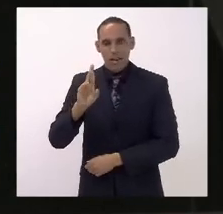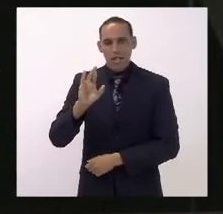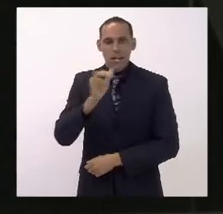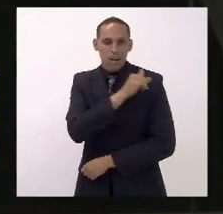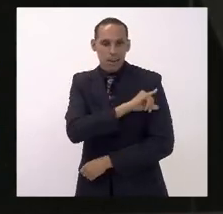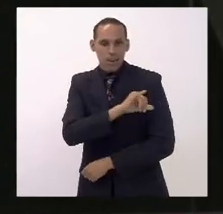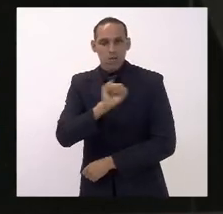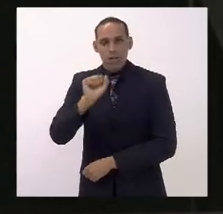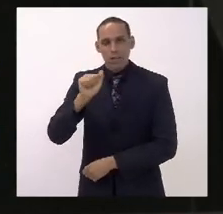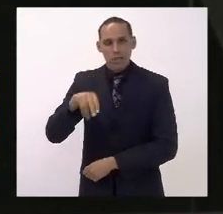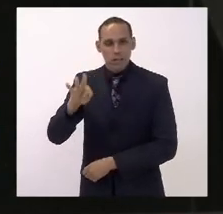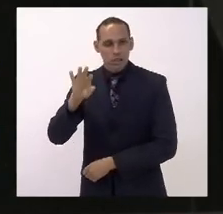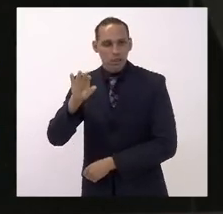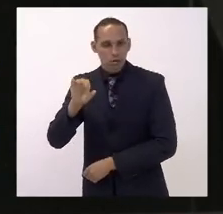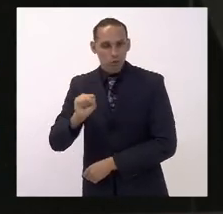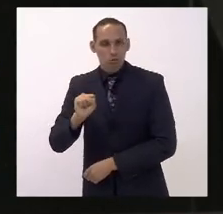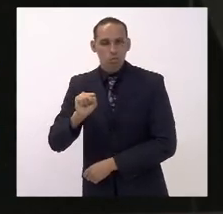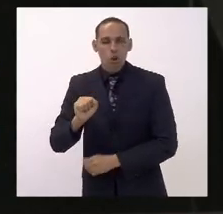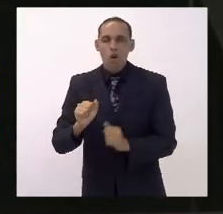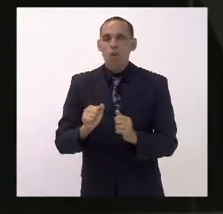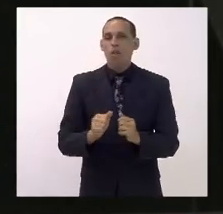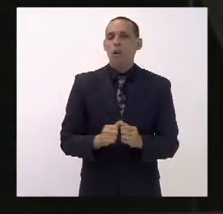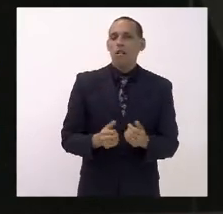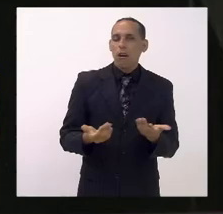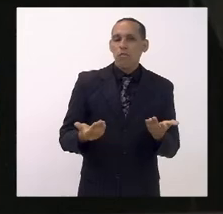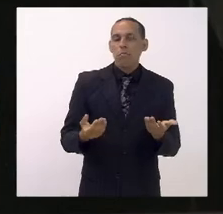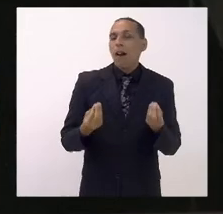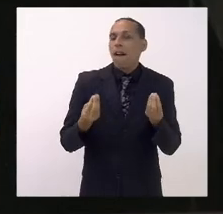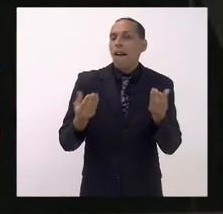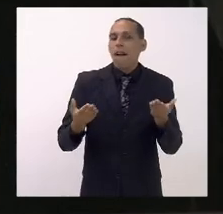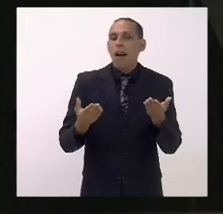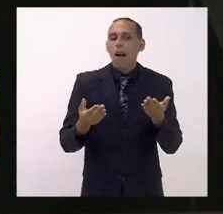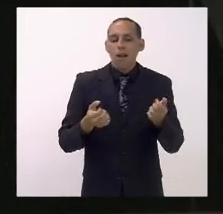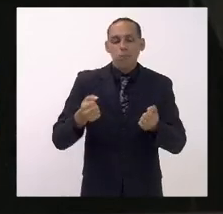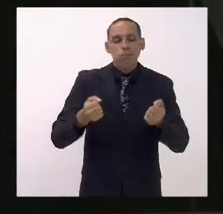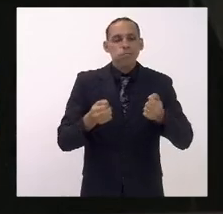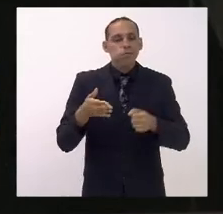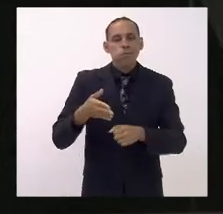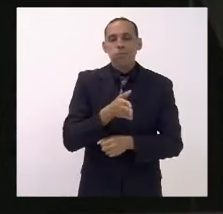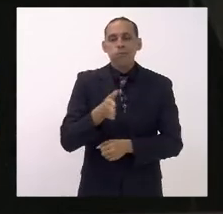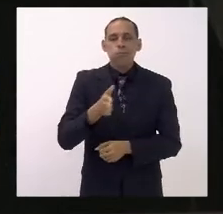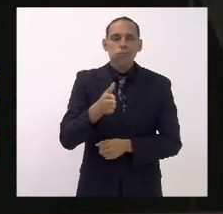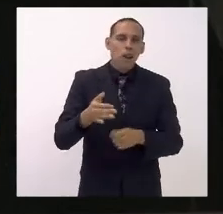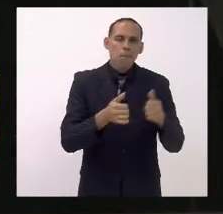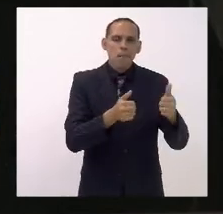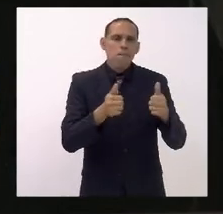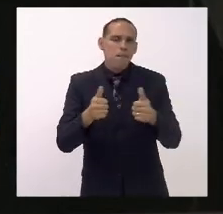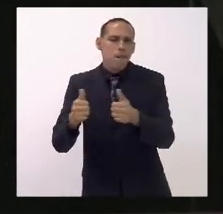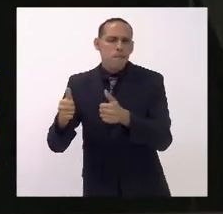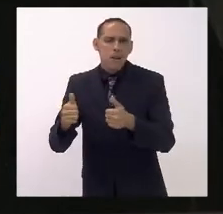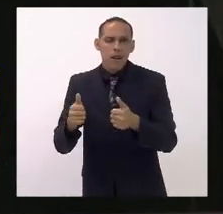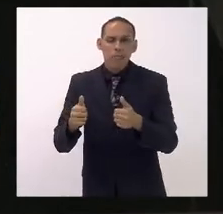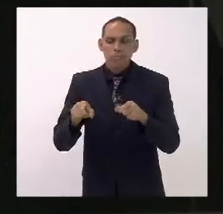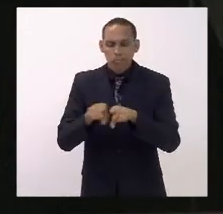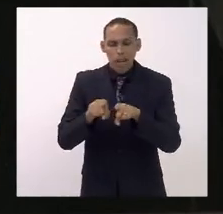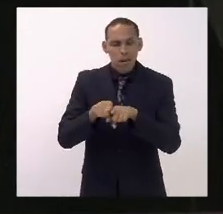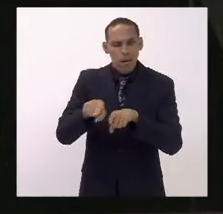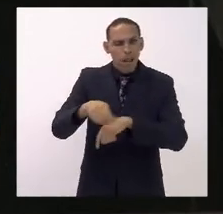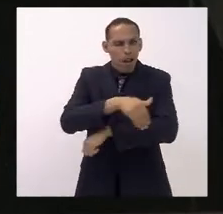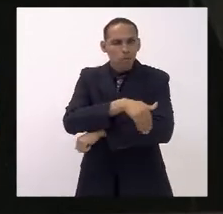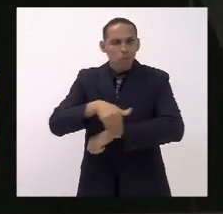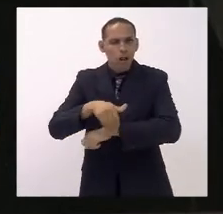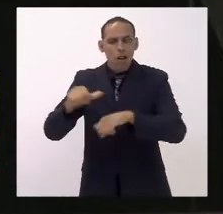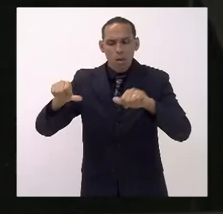que esteja em plenas condições de tráfego, sofreu com as fortes chuvas, ainda